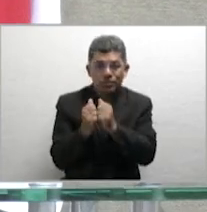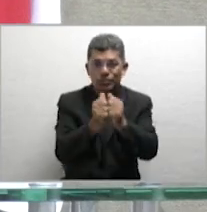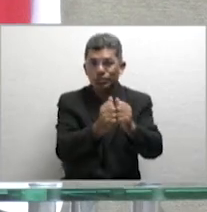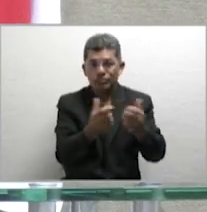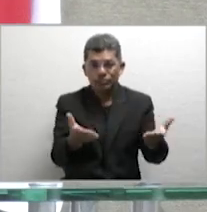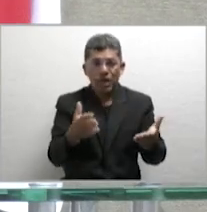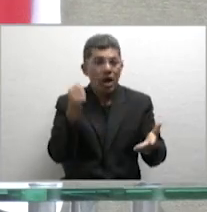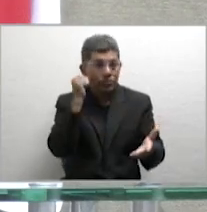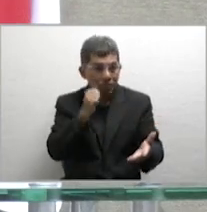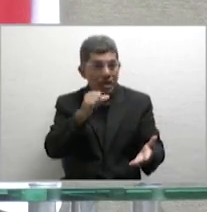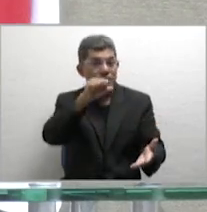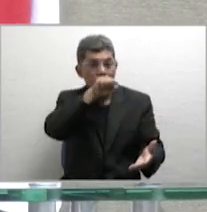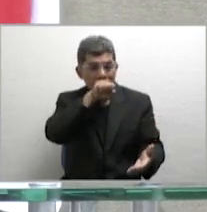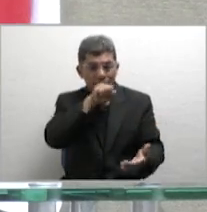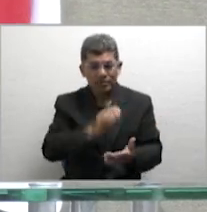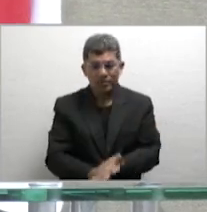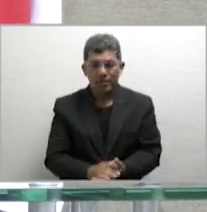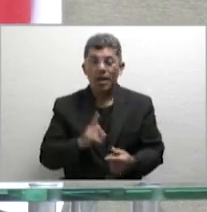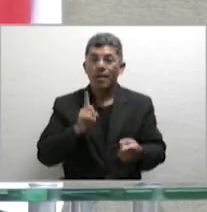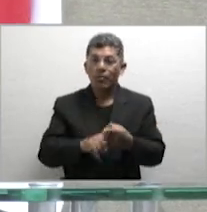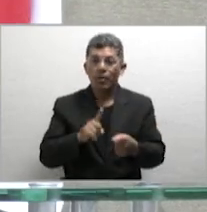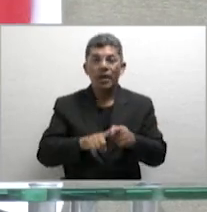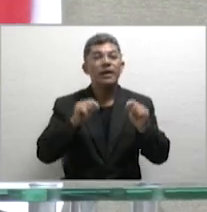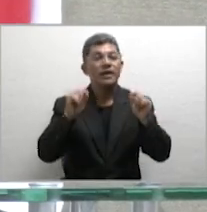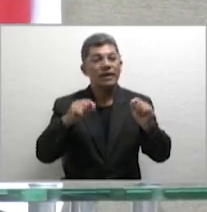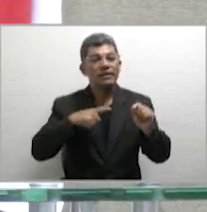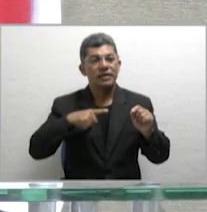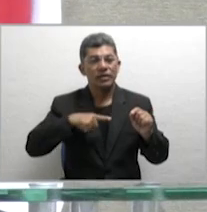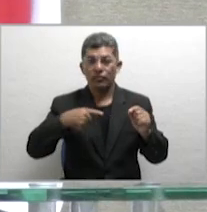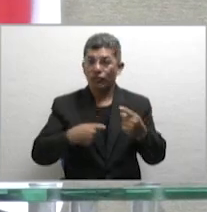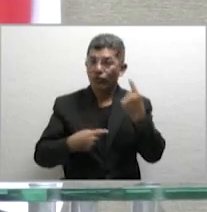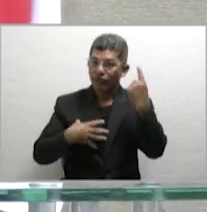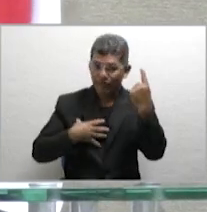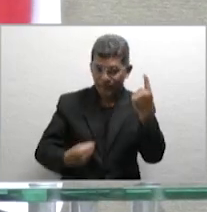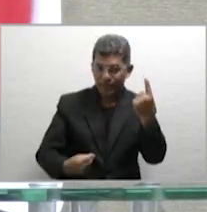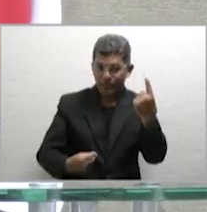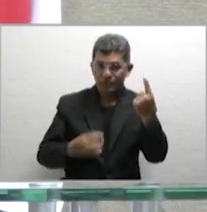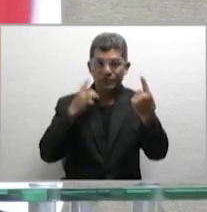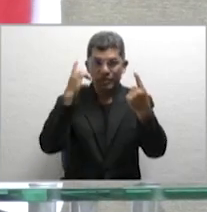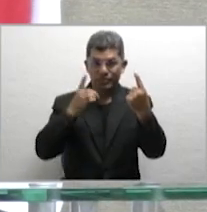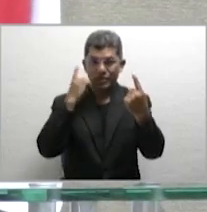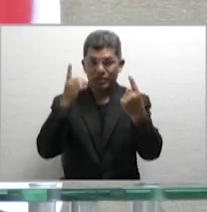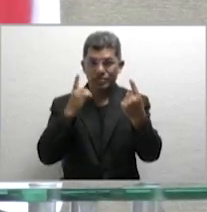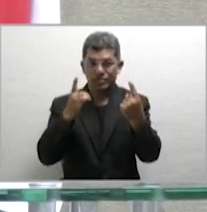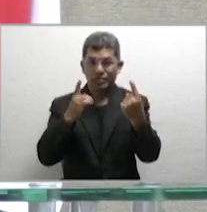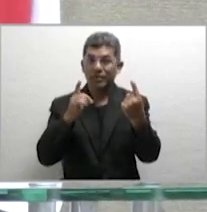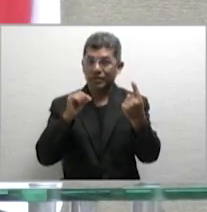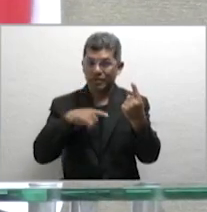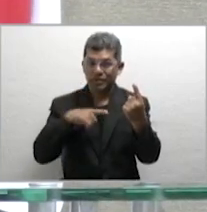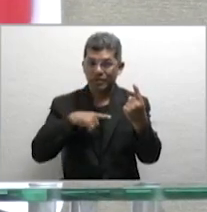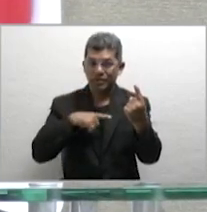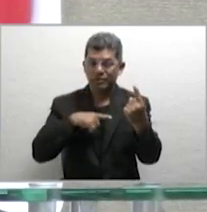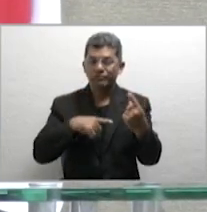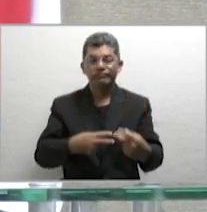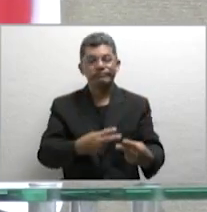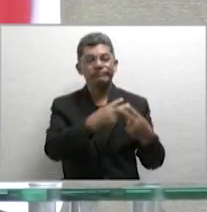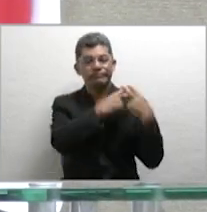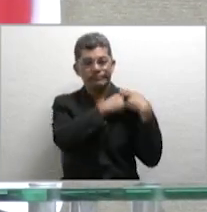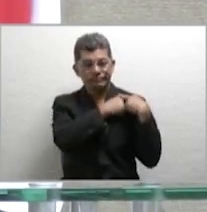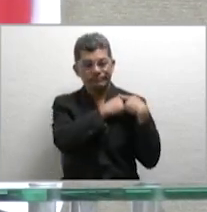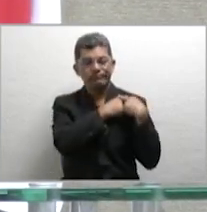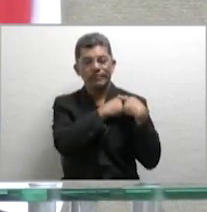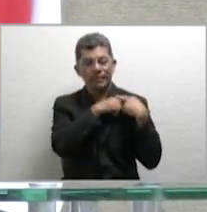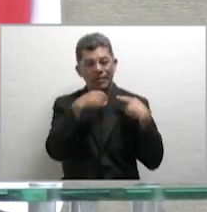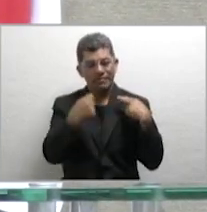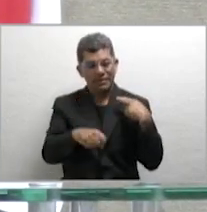Sobretudo, mulheres mães, porque quem tem um filho, senhores deputados e senhoras deputadas, tem a responsabilidade